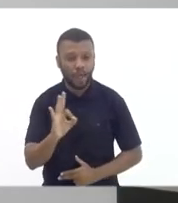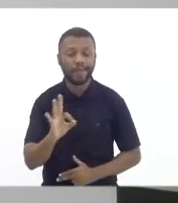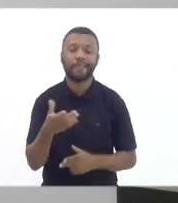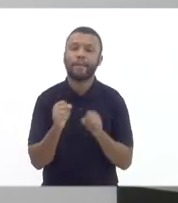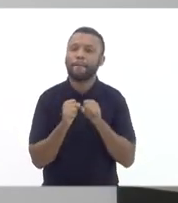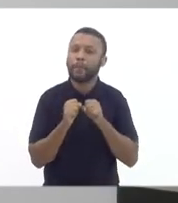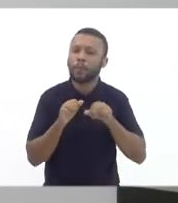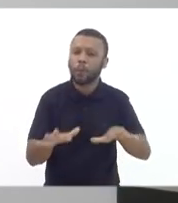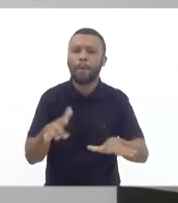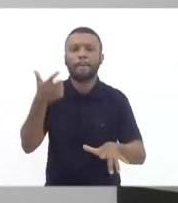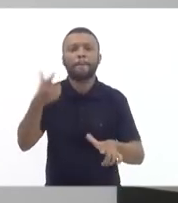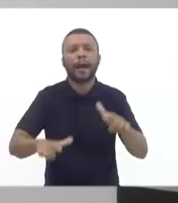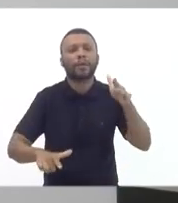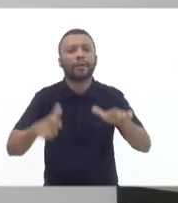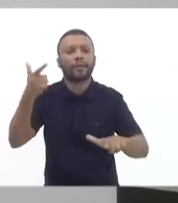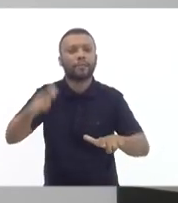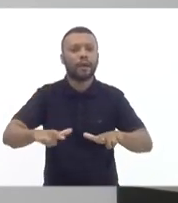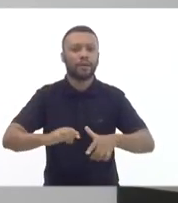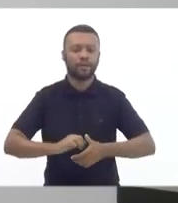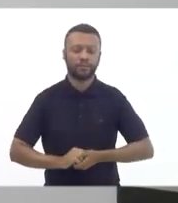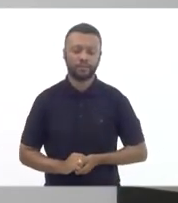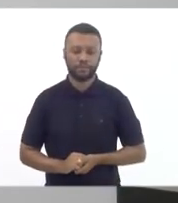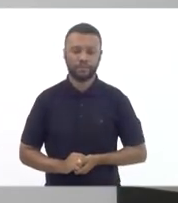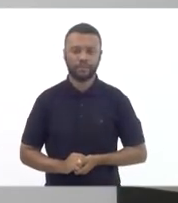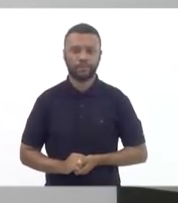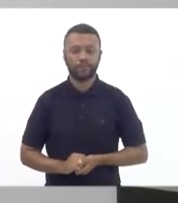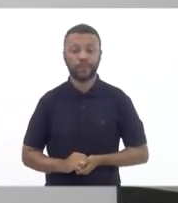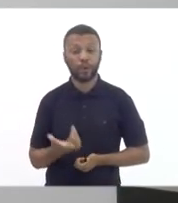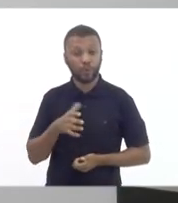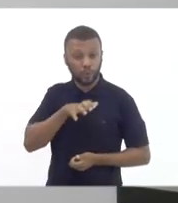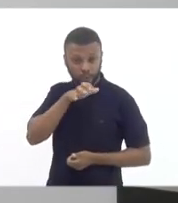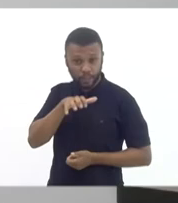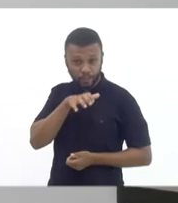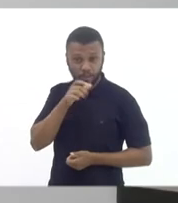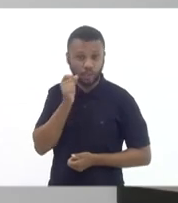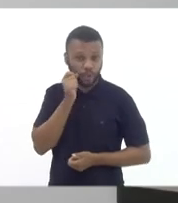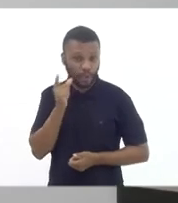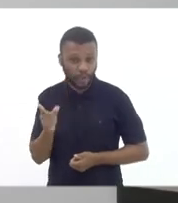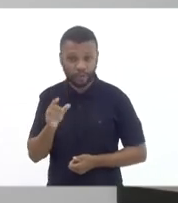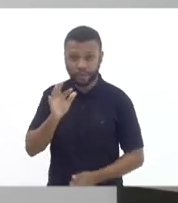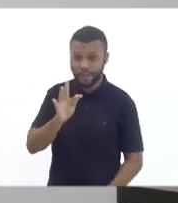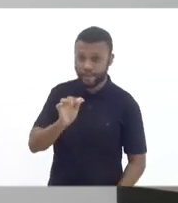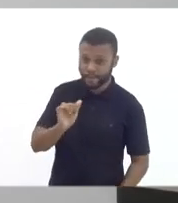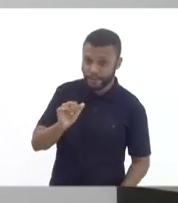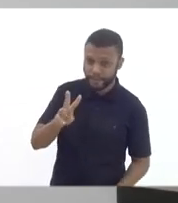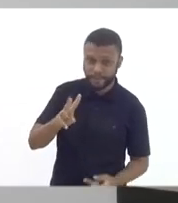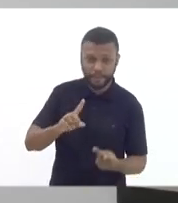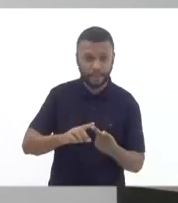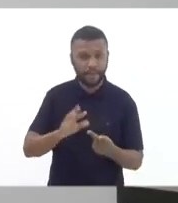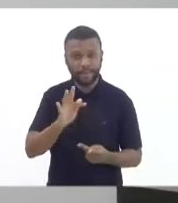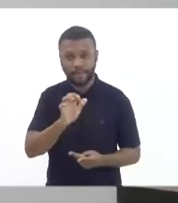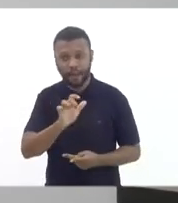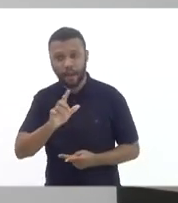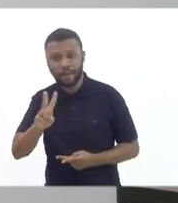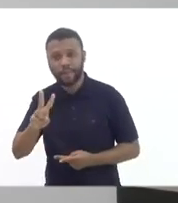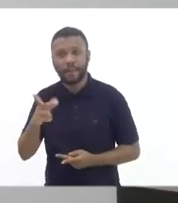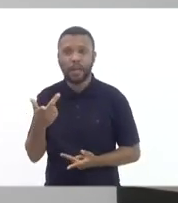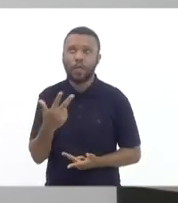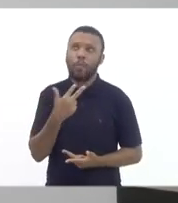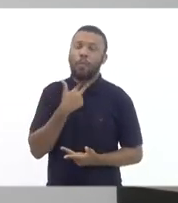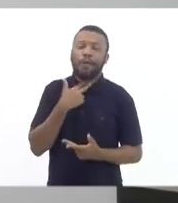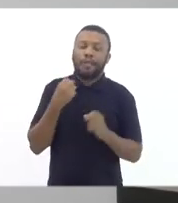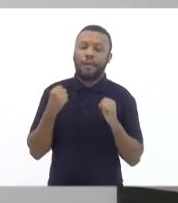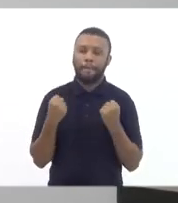mais. Tá? Os animais FIV-felves, eles sofrem starts. Eles não podem sofrer